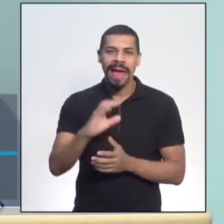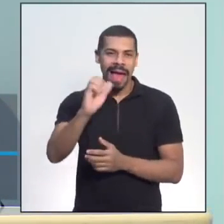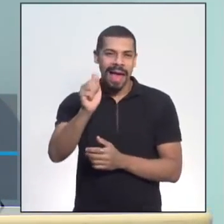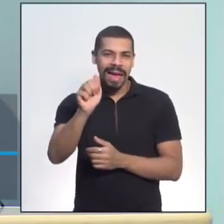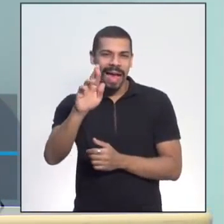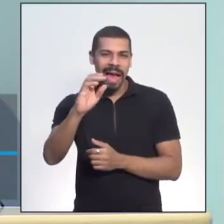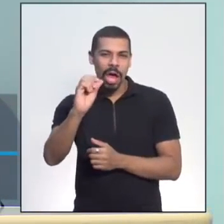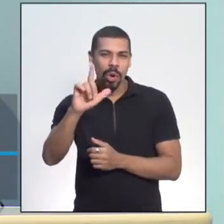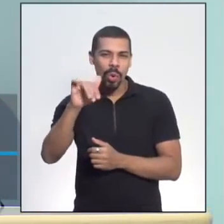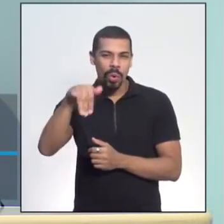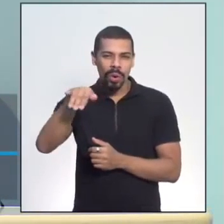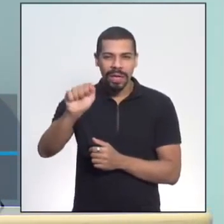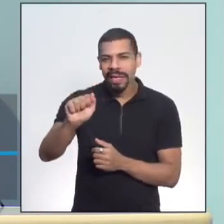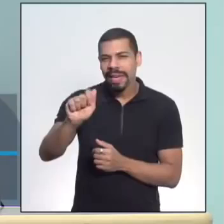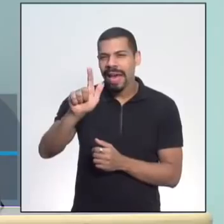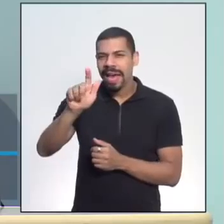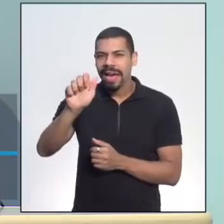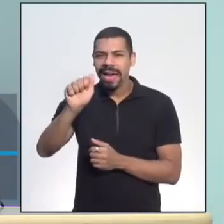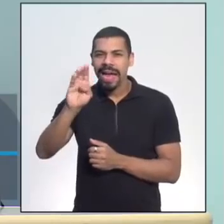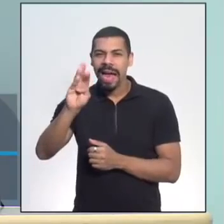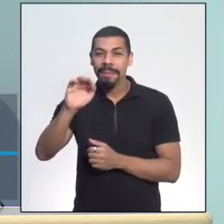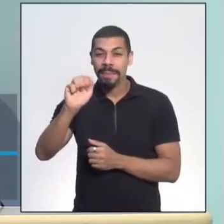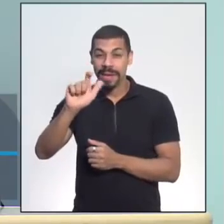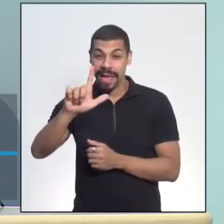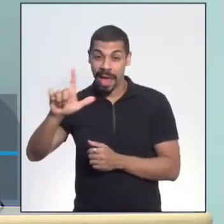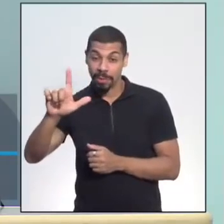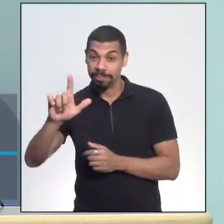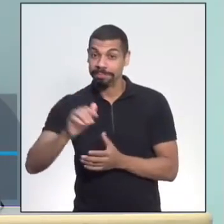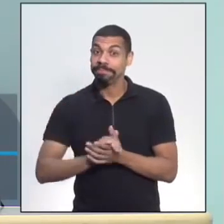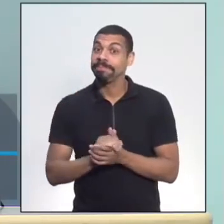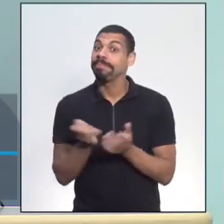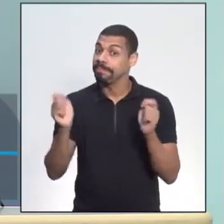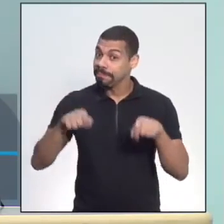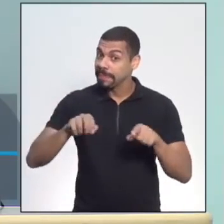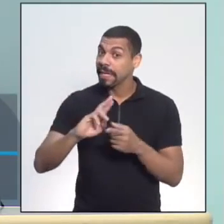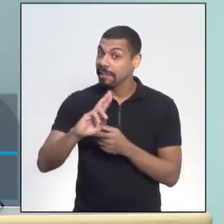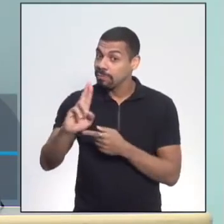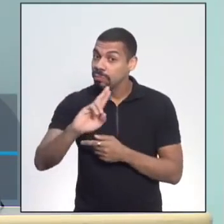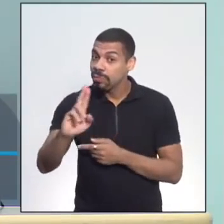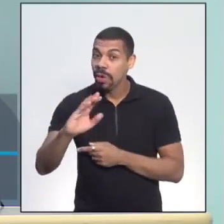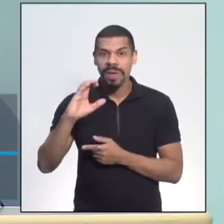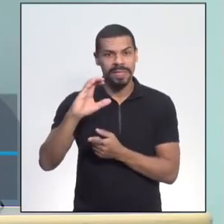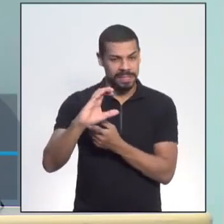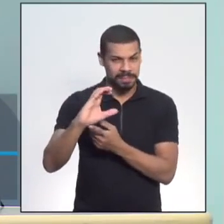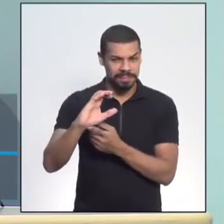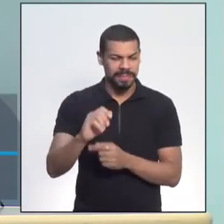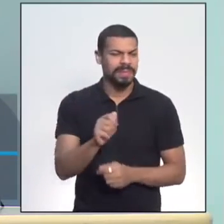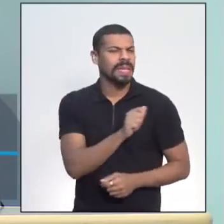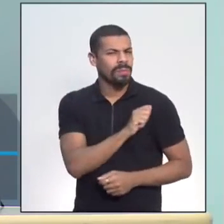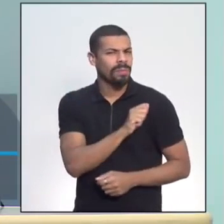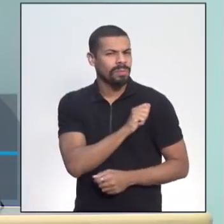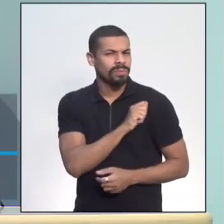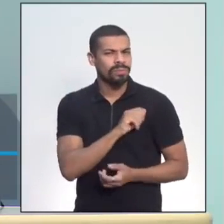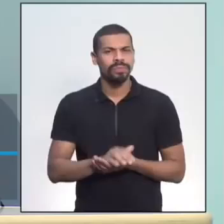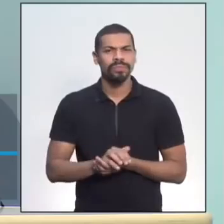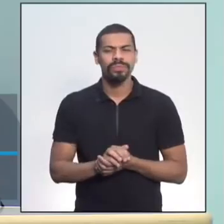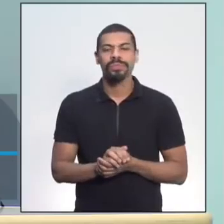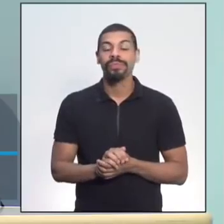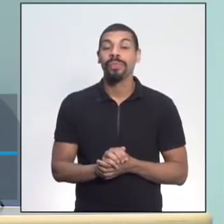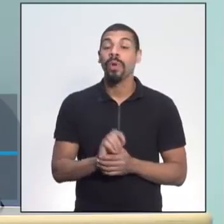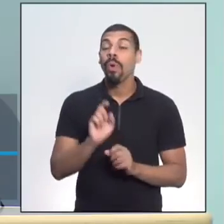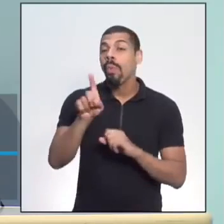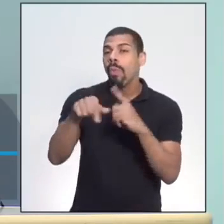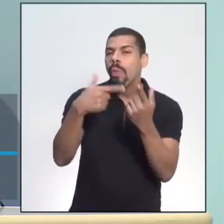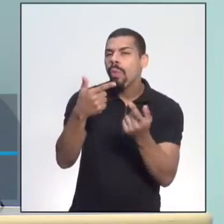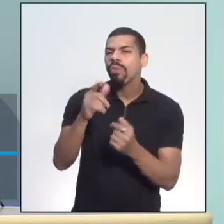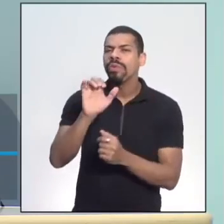Caroline, a Giovana, o Gabriel, o Vinícius e a Lara. Nós tivemos o aluno Jonathan que respondeu que é a alternativa E. E